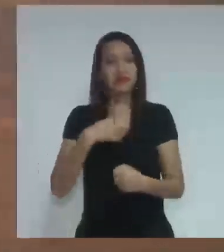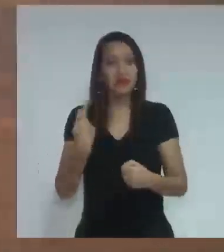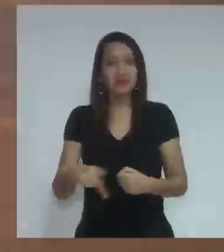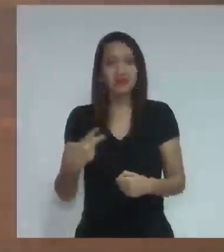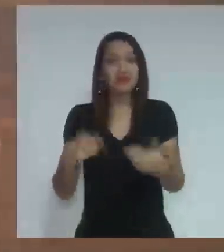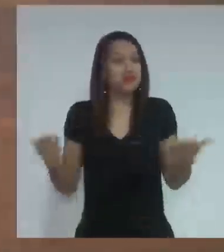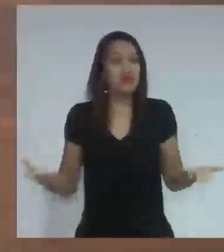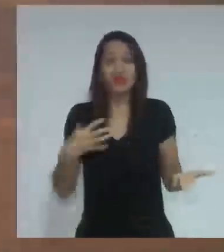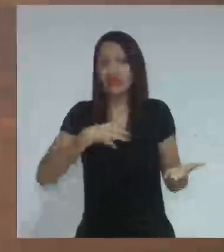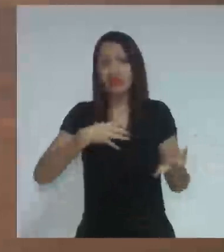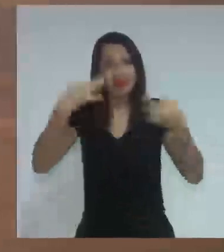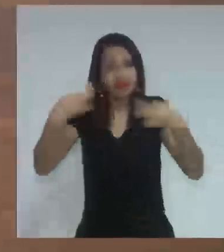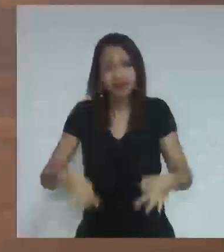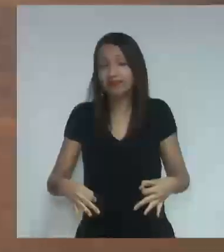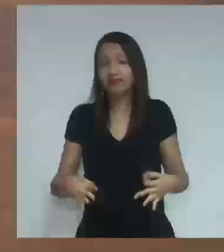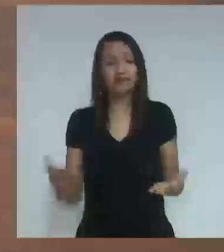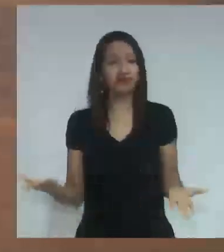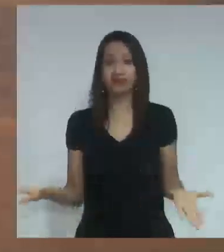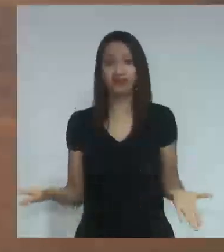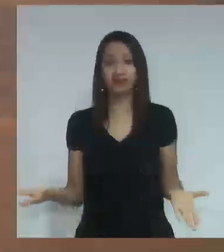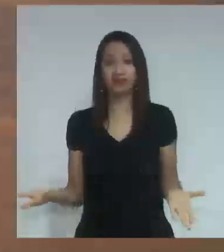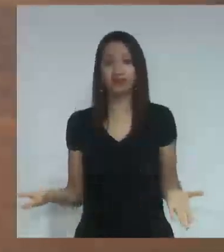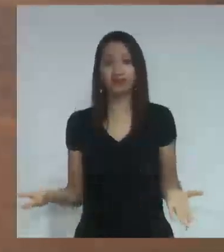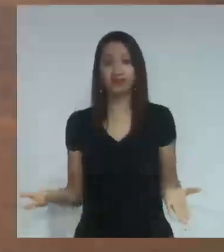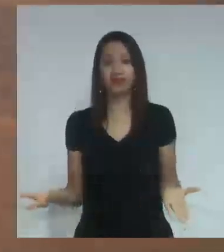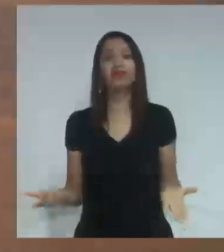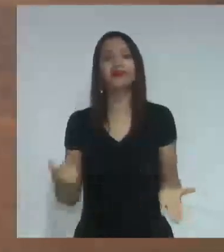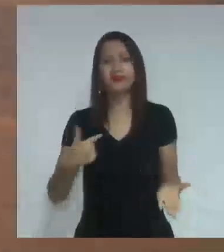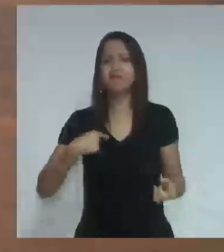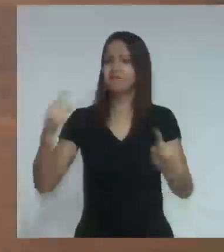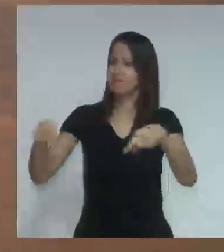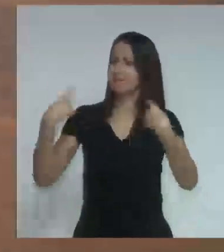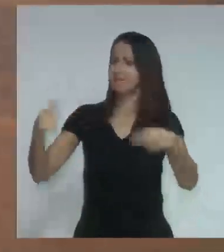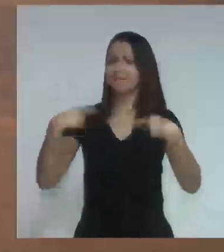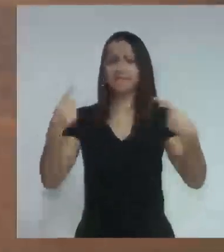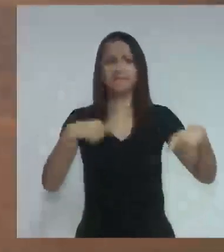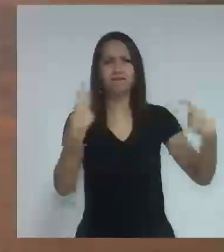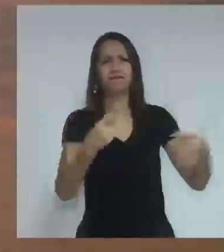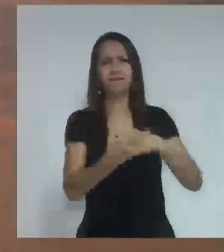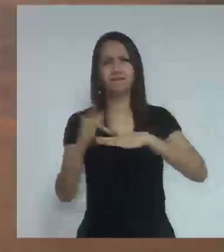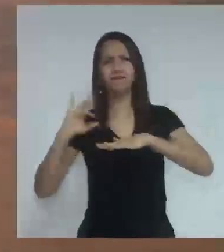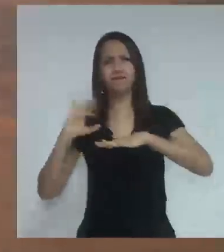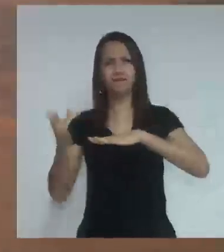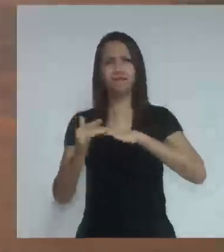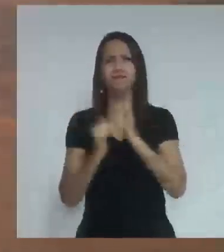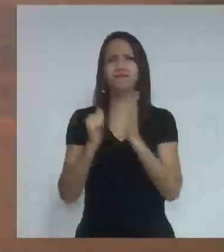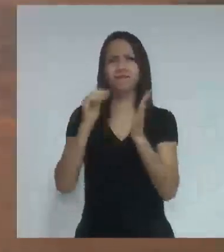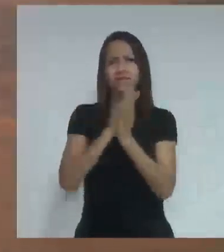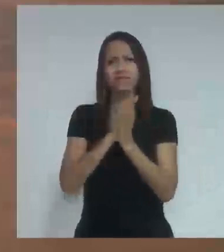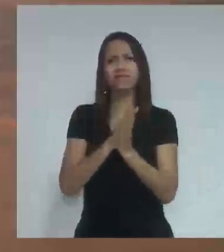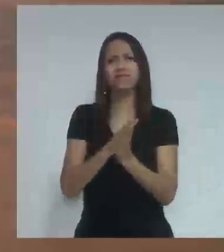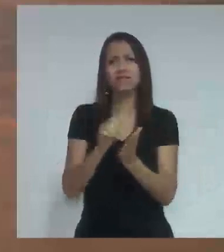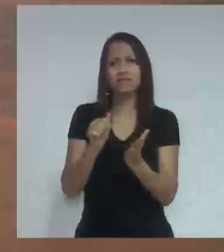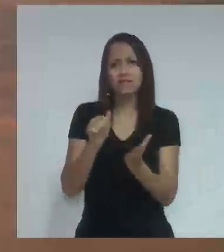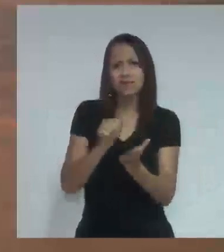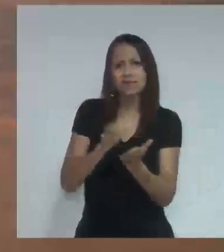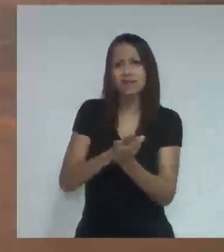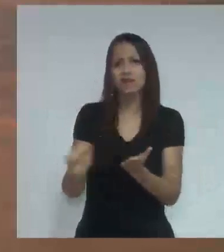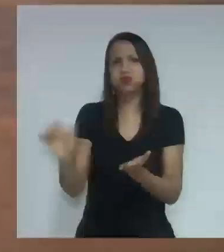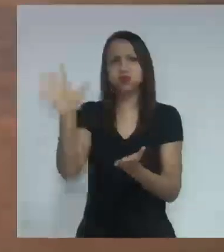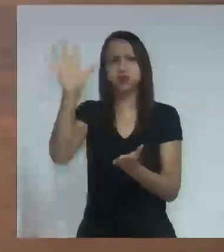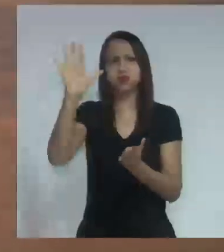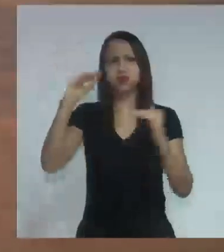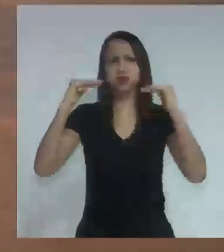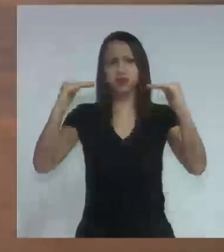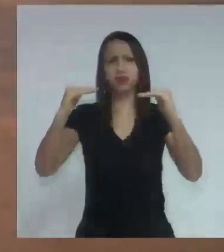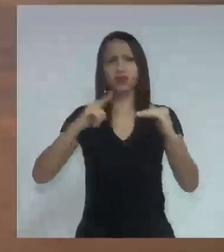acha que é correto fazer. Então, fui atacado nas redes sociais, como fui superfaturado.